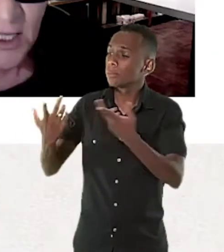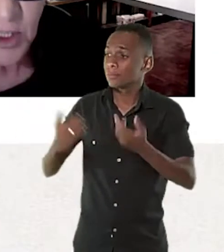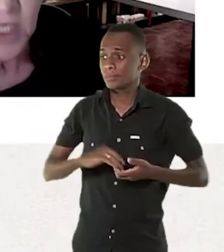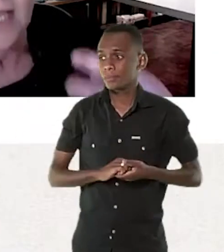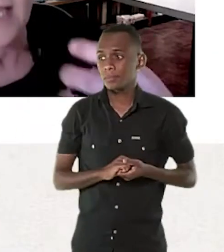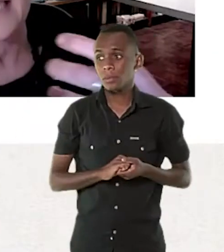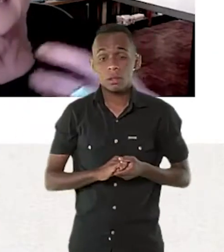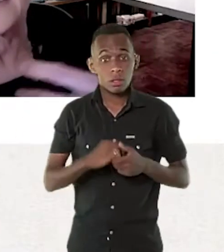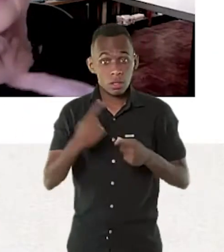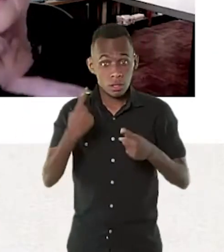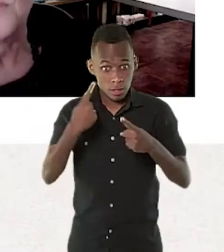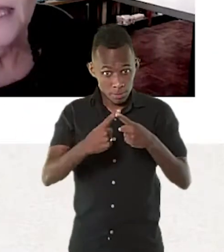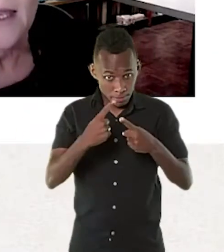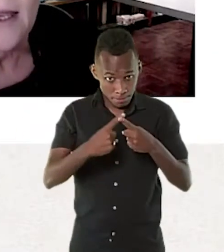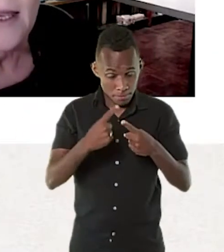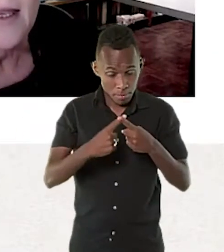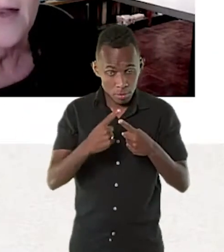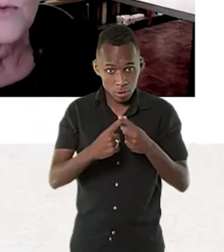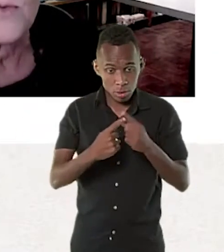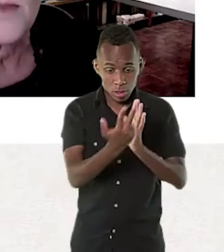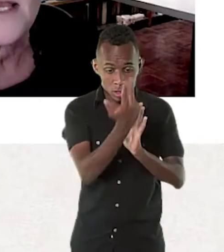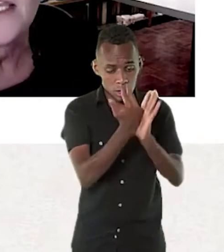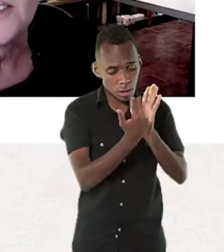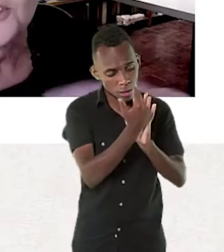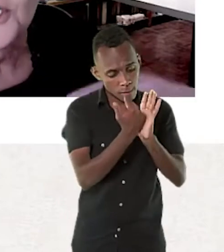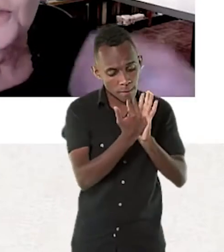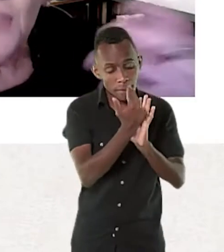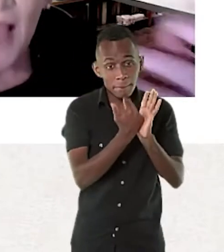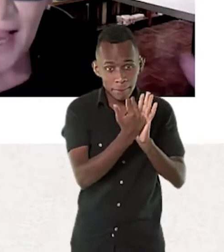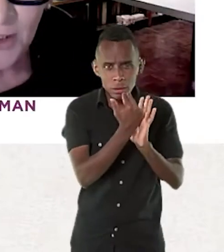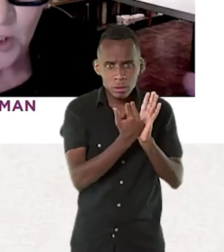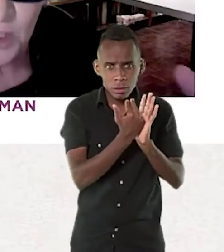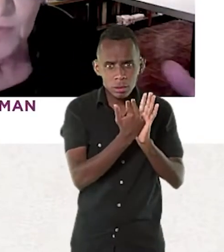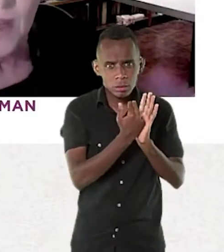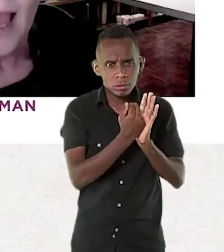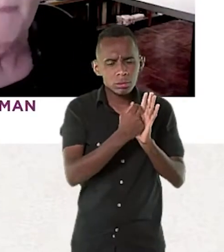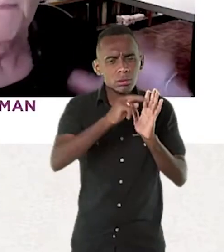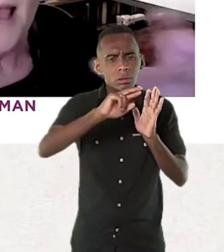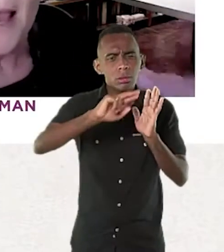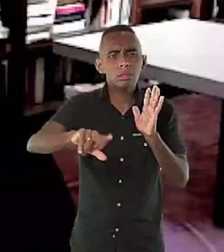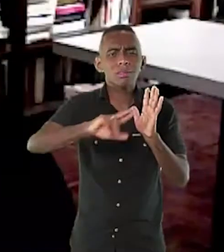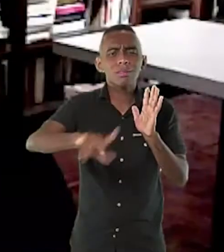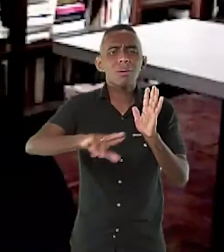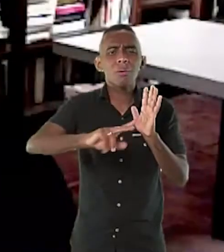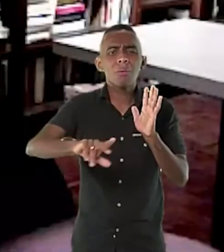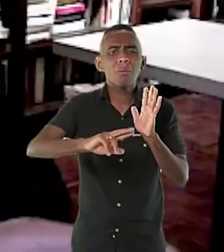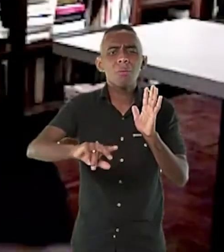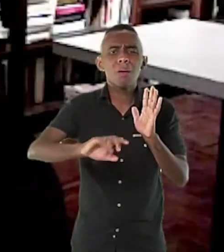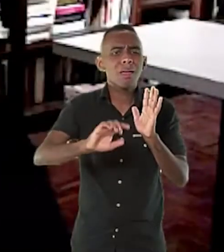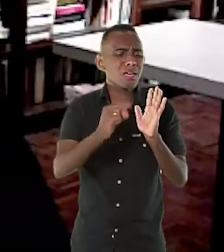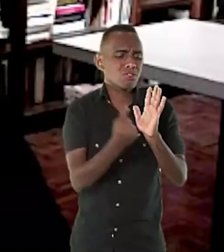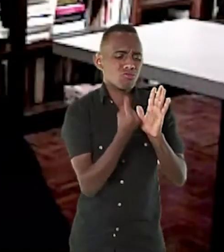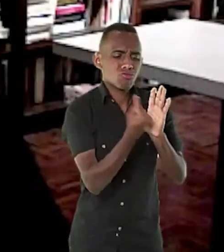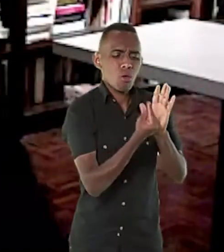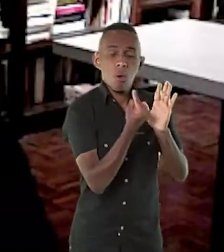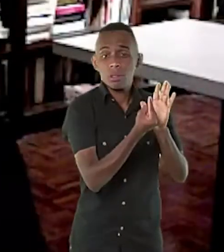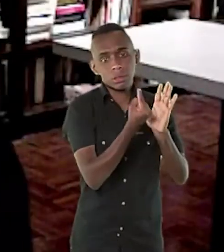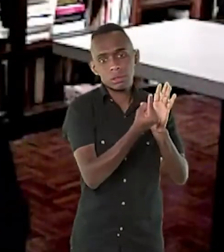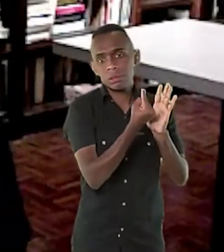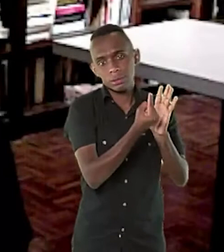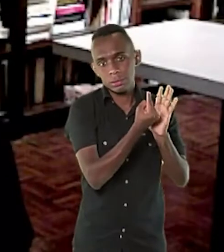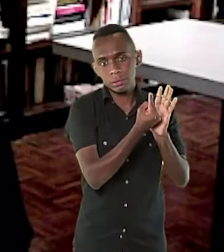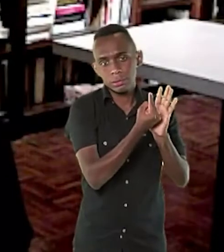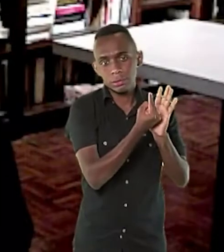Porque a imagem, ela não é uma entidade à parte